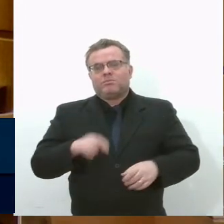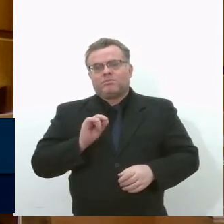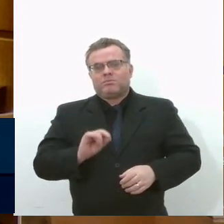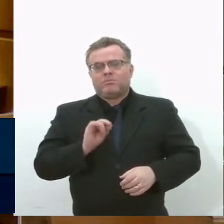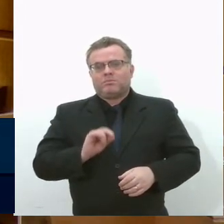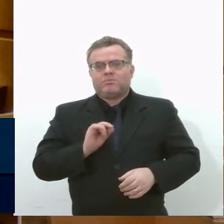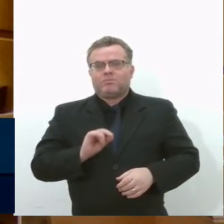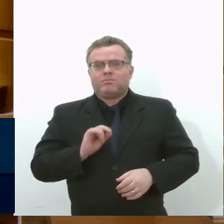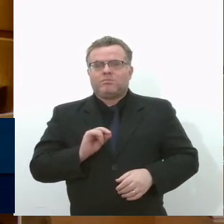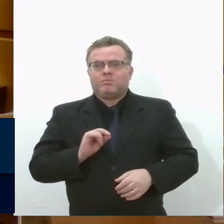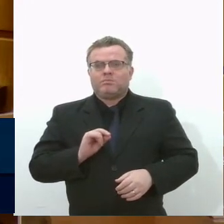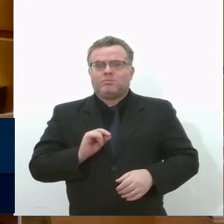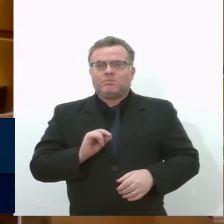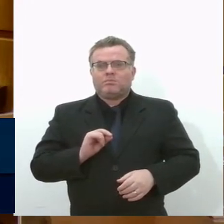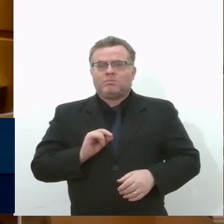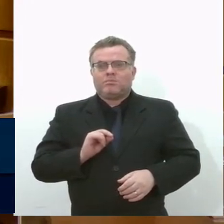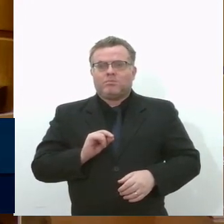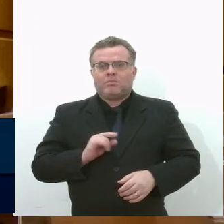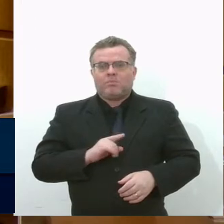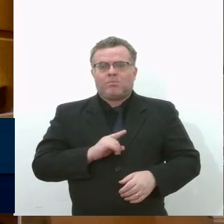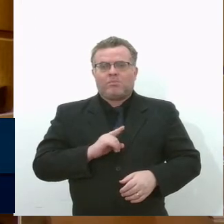o Congresso Nacional destrave.